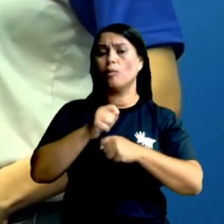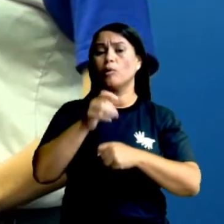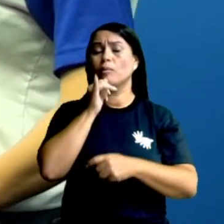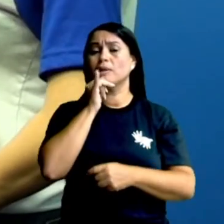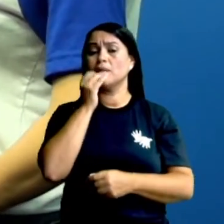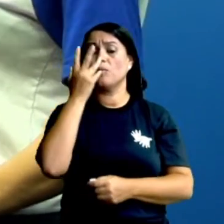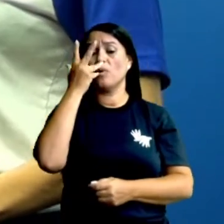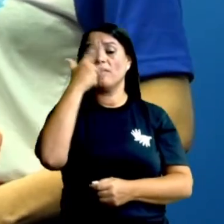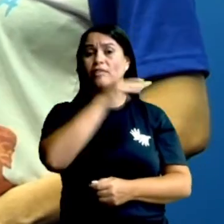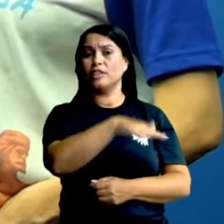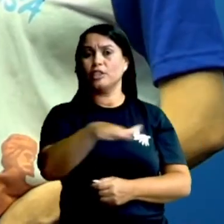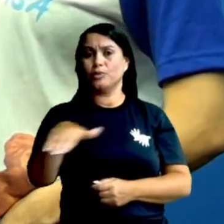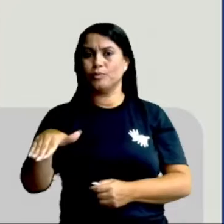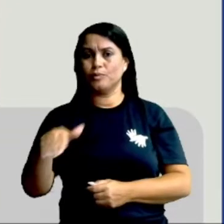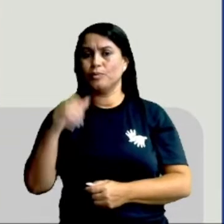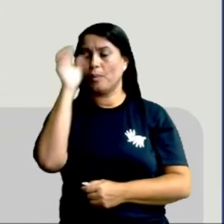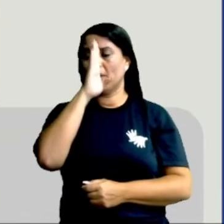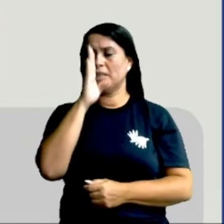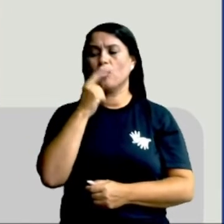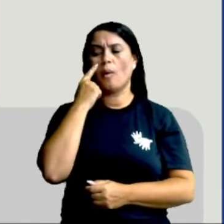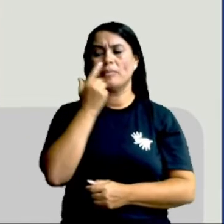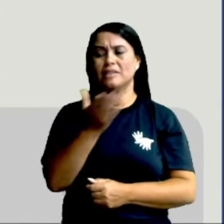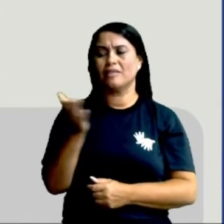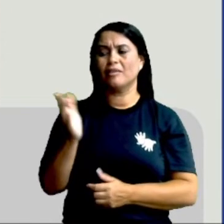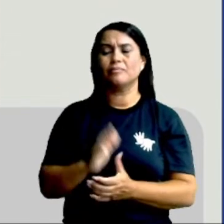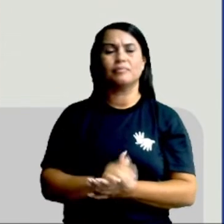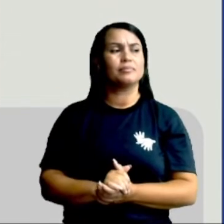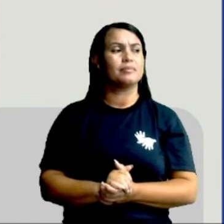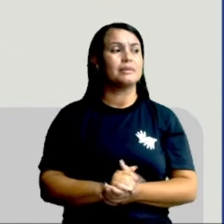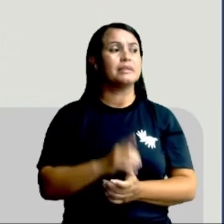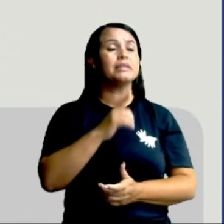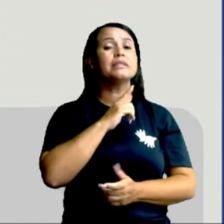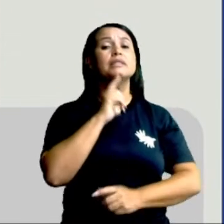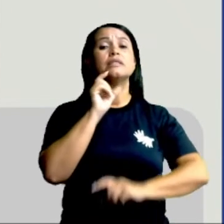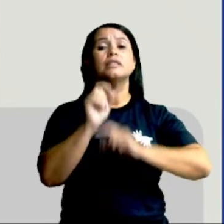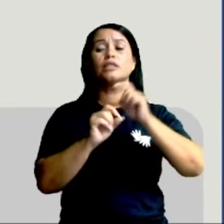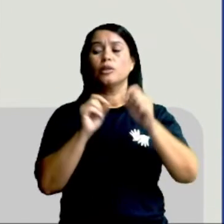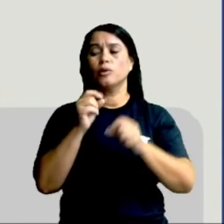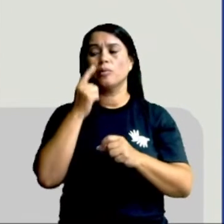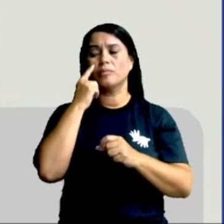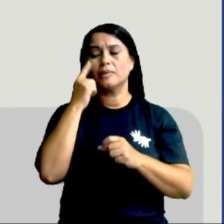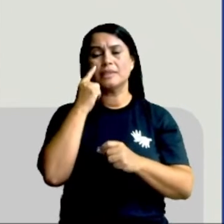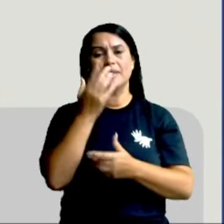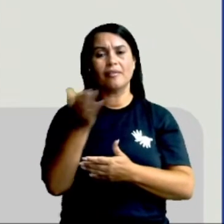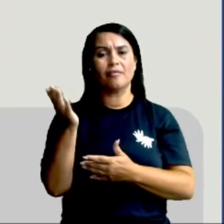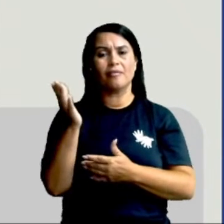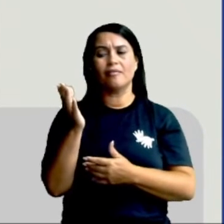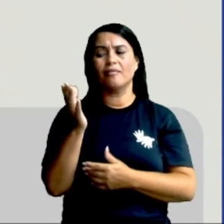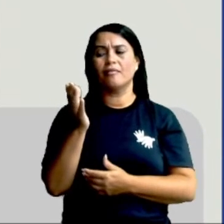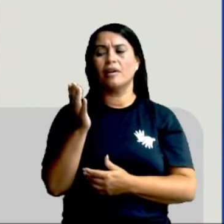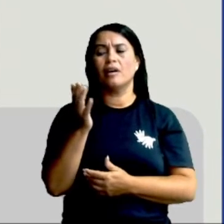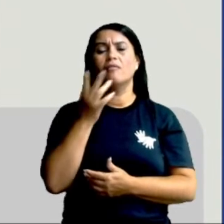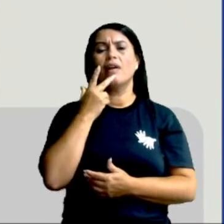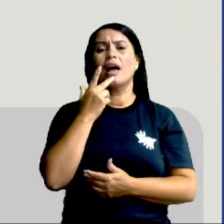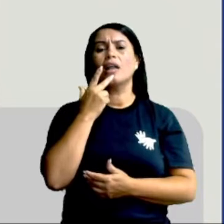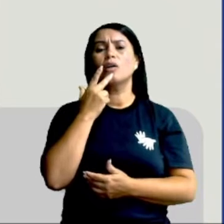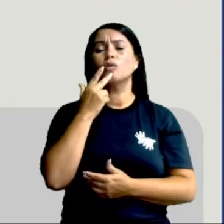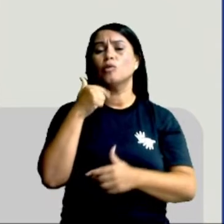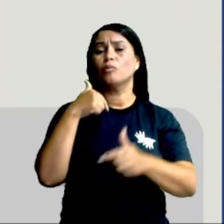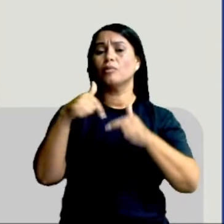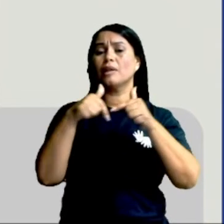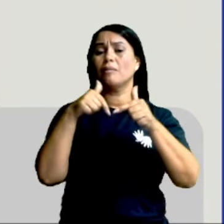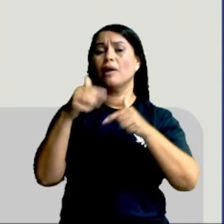no Brasil. Então, vejamos aqui. Aqui, ó, mostra para vocês esse gráfico, né, referindo-se ao